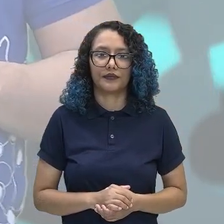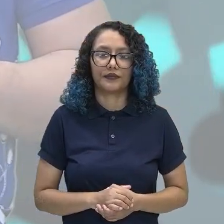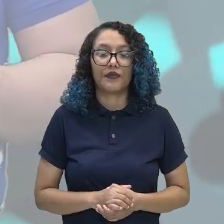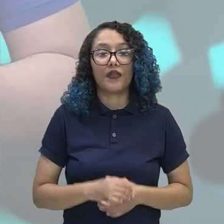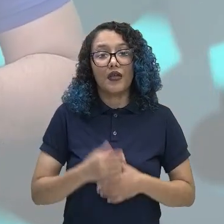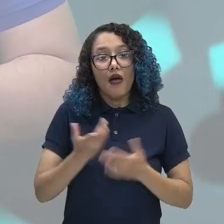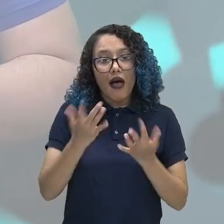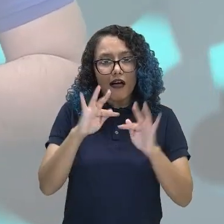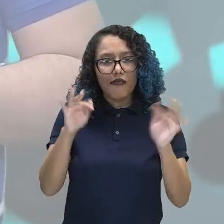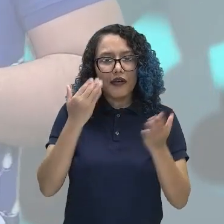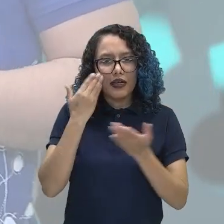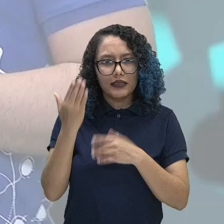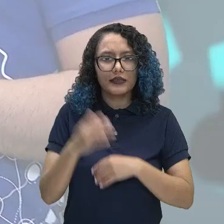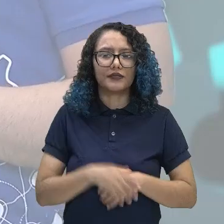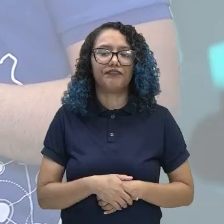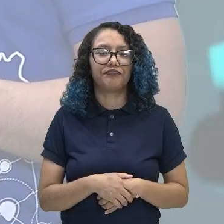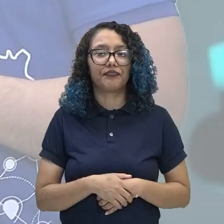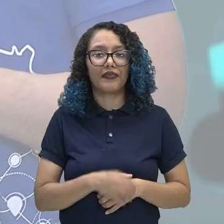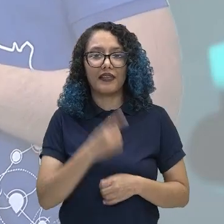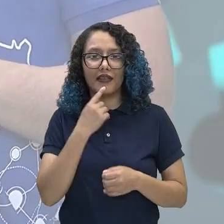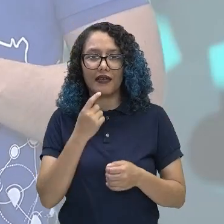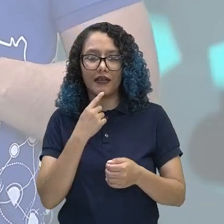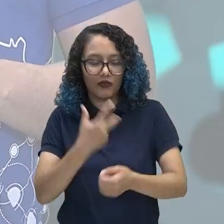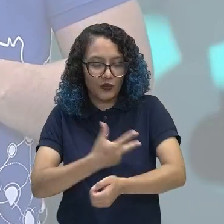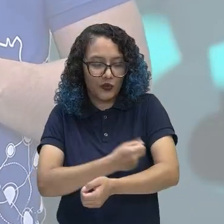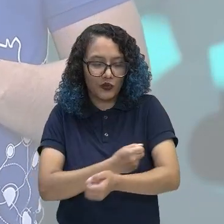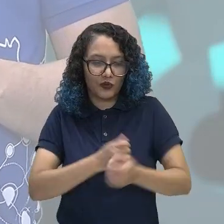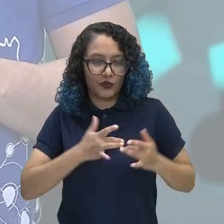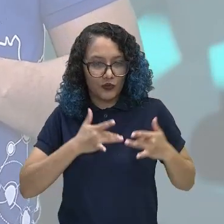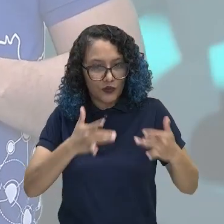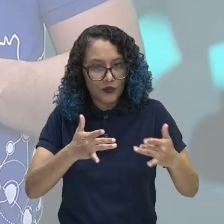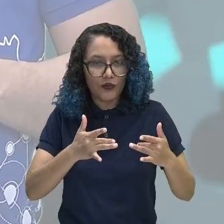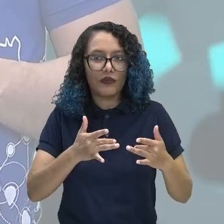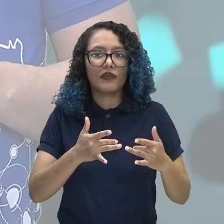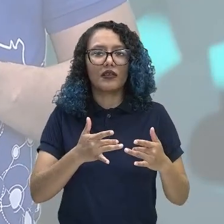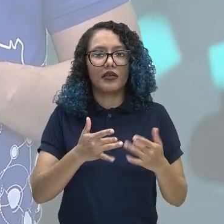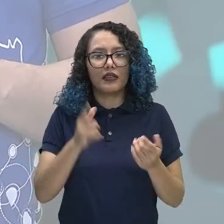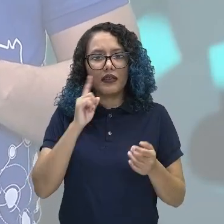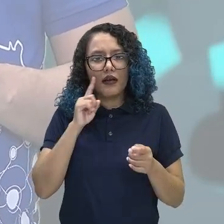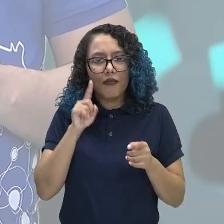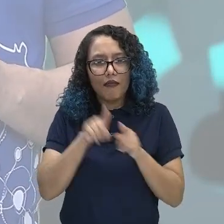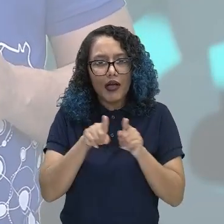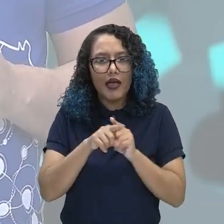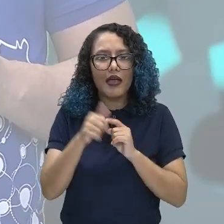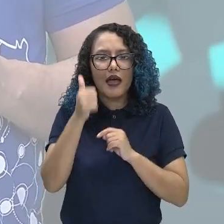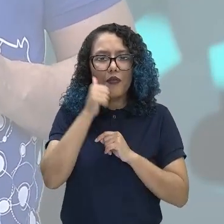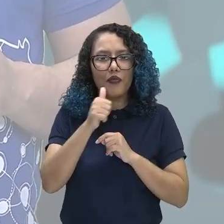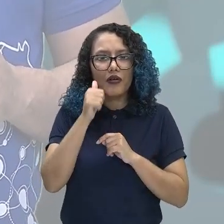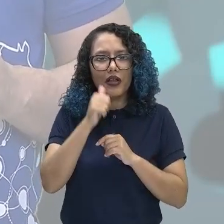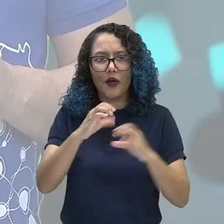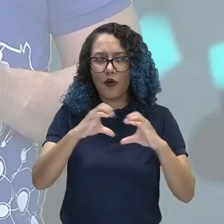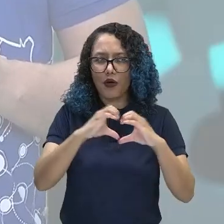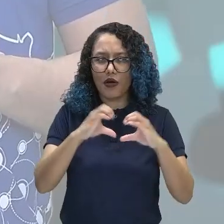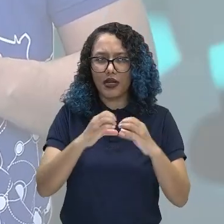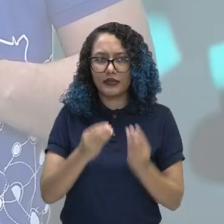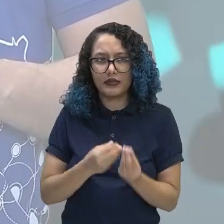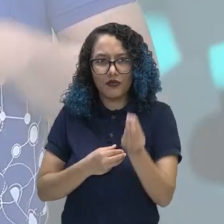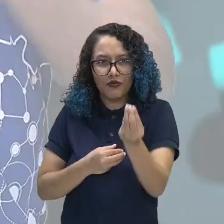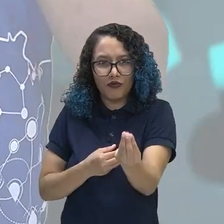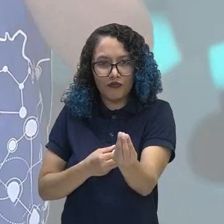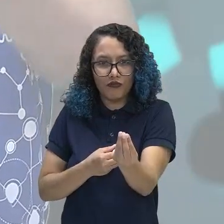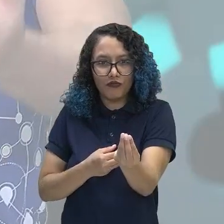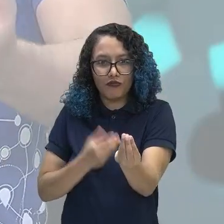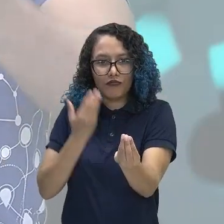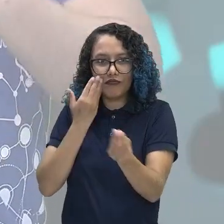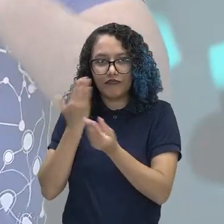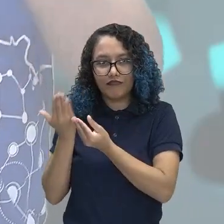sangue, você pode, e tem a imagem de uma mulher segurando um coração, apontando, né, na direção, como se estivesse dando esse